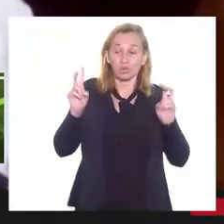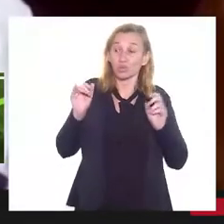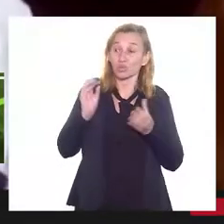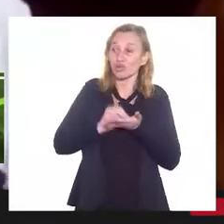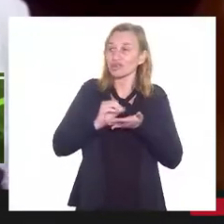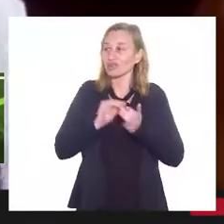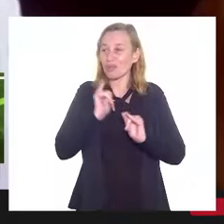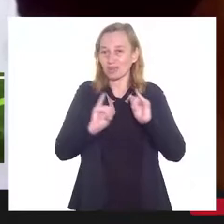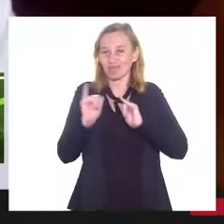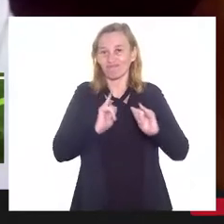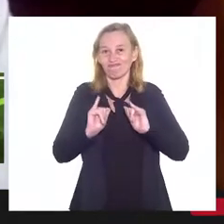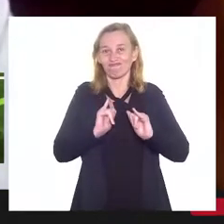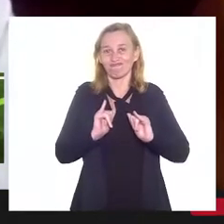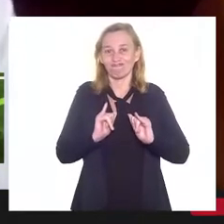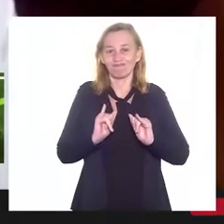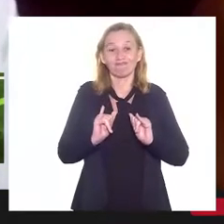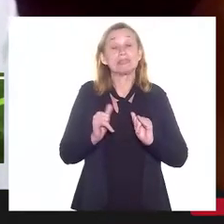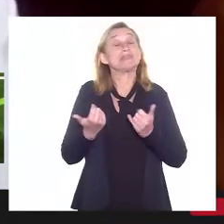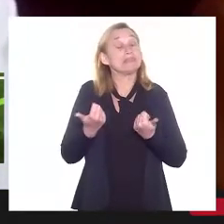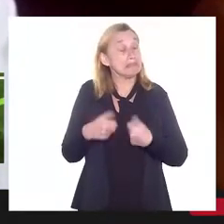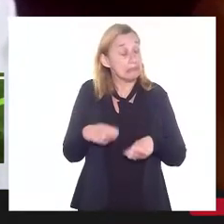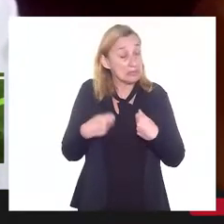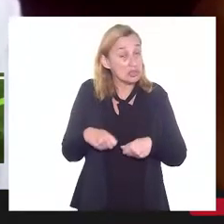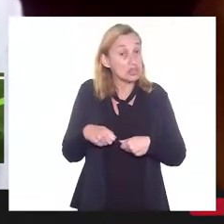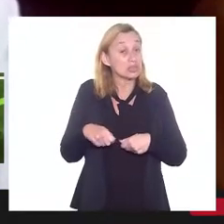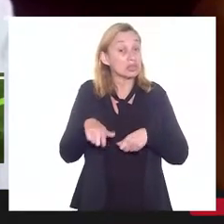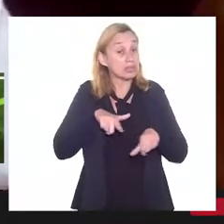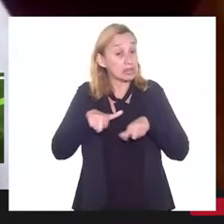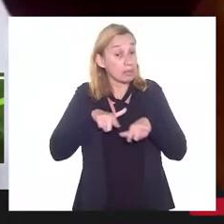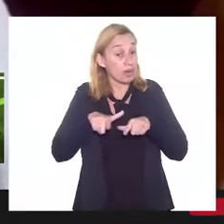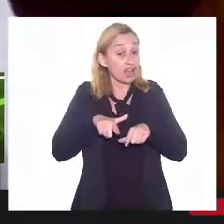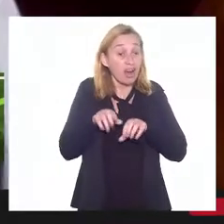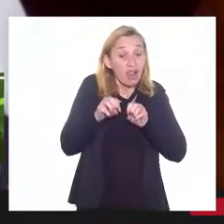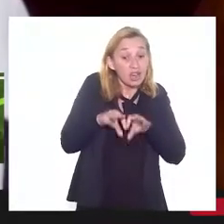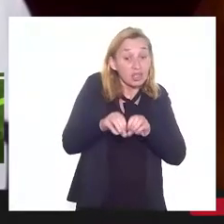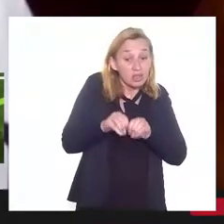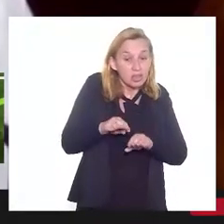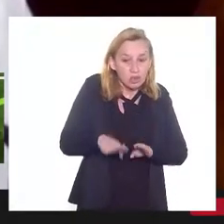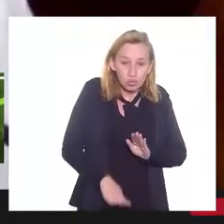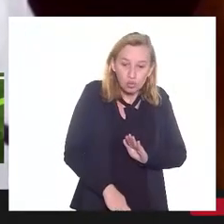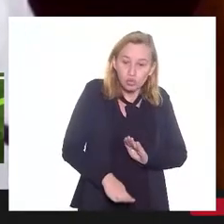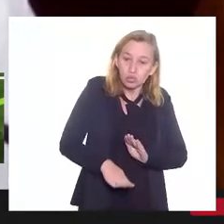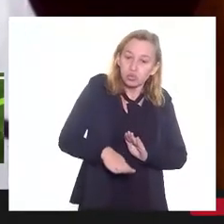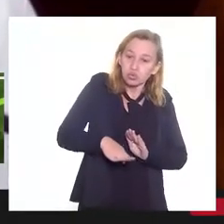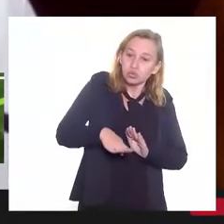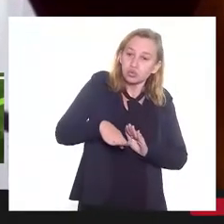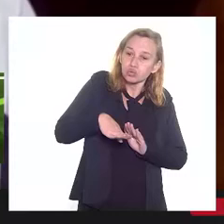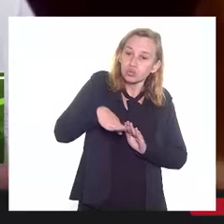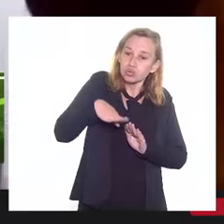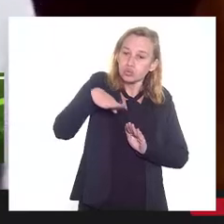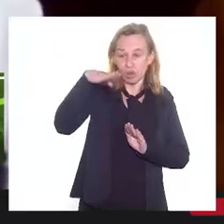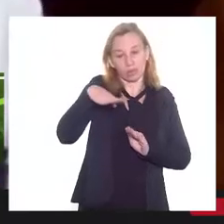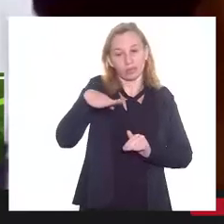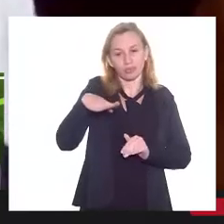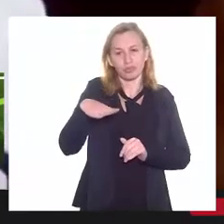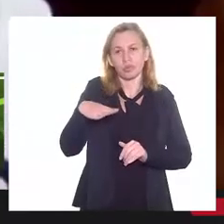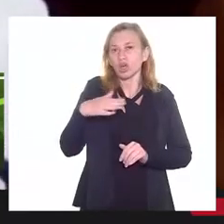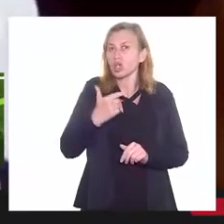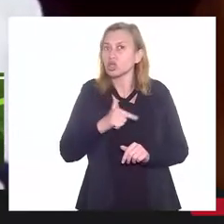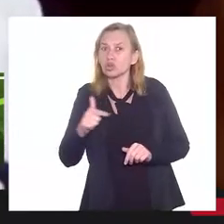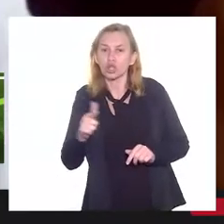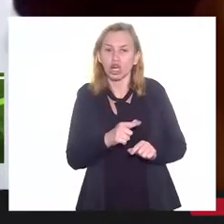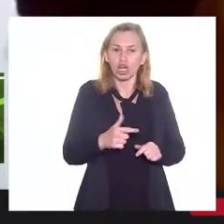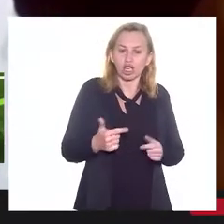de informação a gente precisa trabalhar na educação desde a sua Plenitude nós não